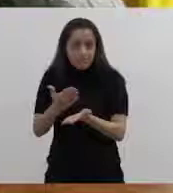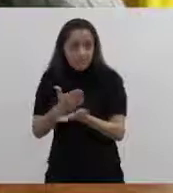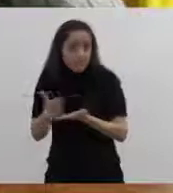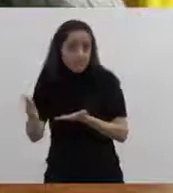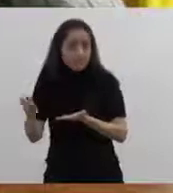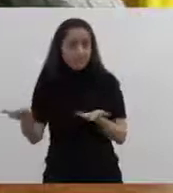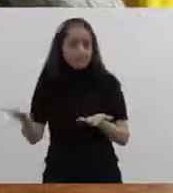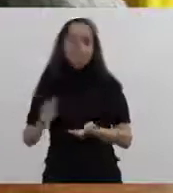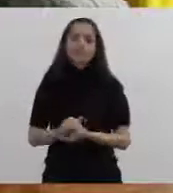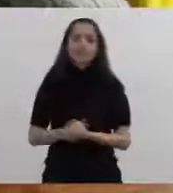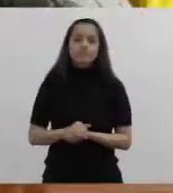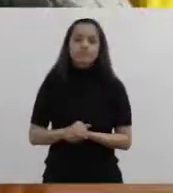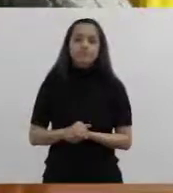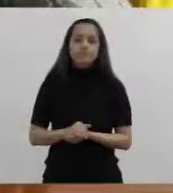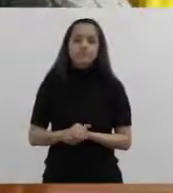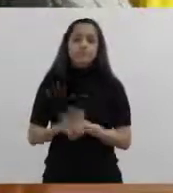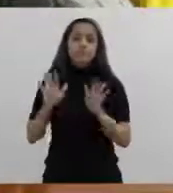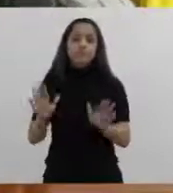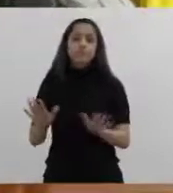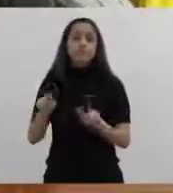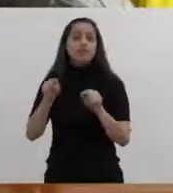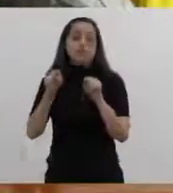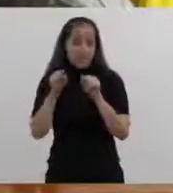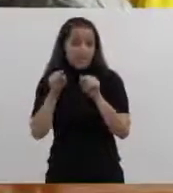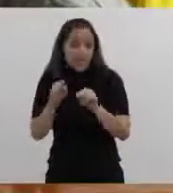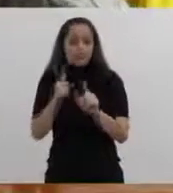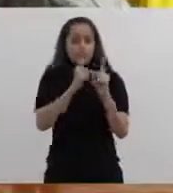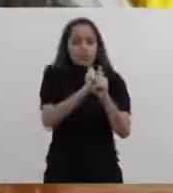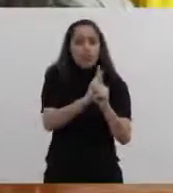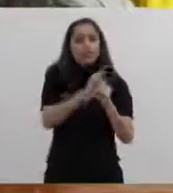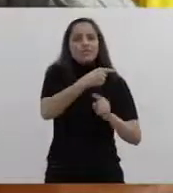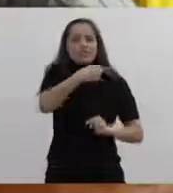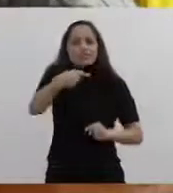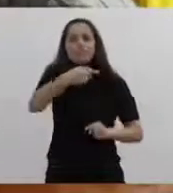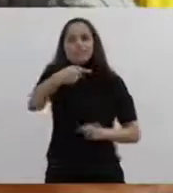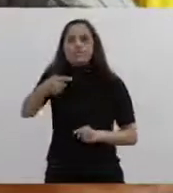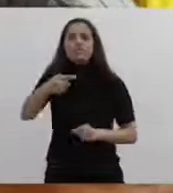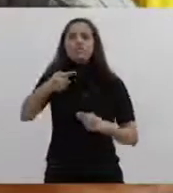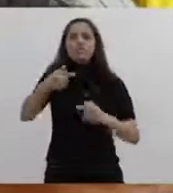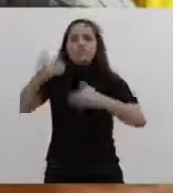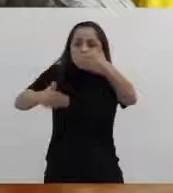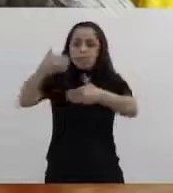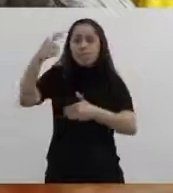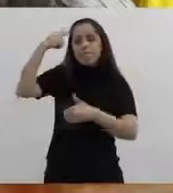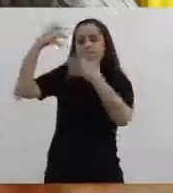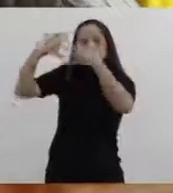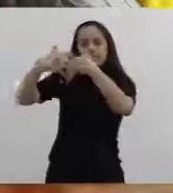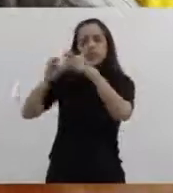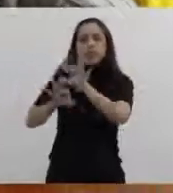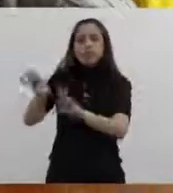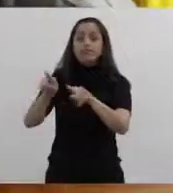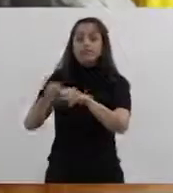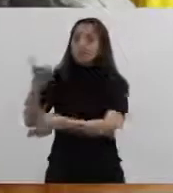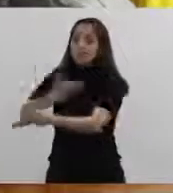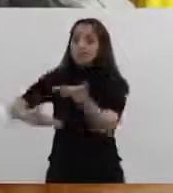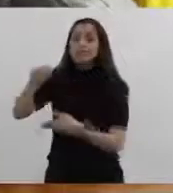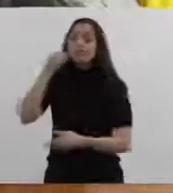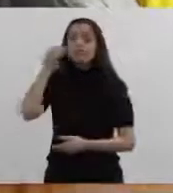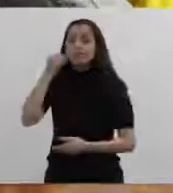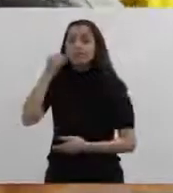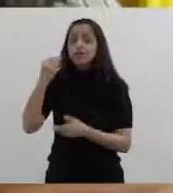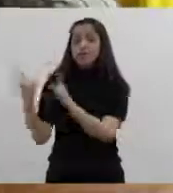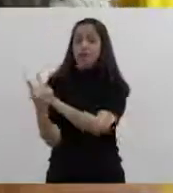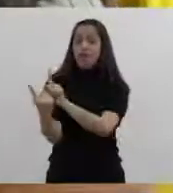projetos entre eles. Eu resolvi que esse espaço, esse encontro semanal, seria para refletir sobre esses projetos, compartilharmos